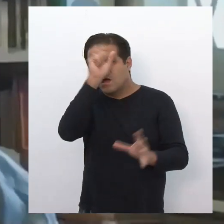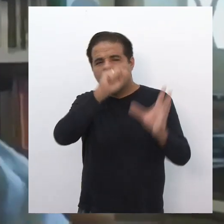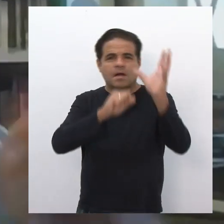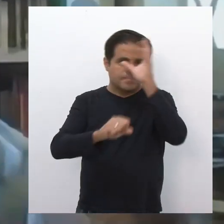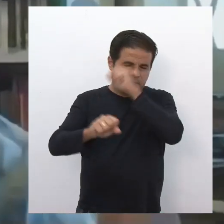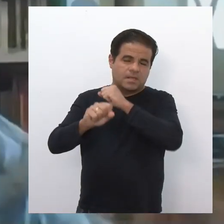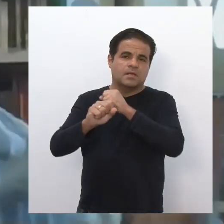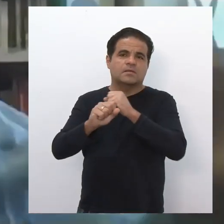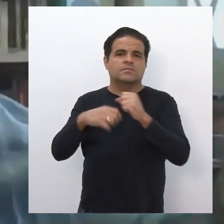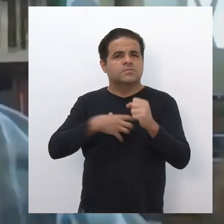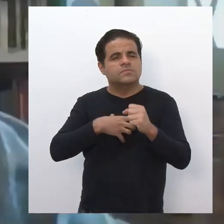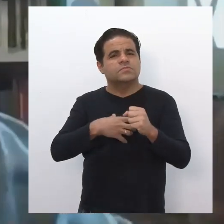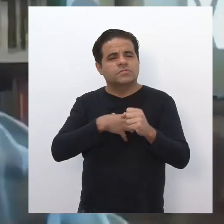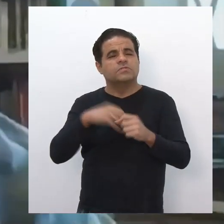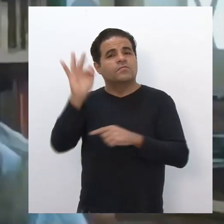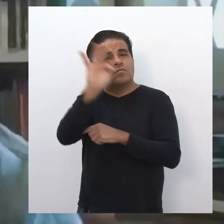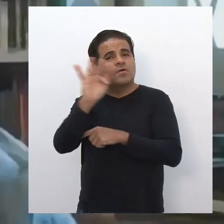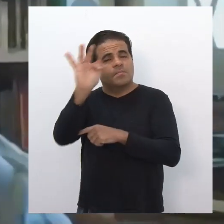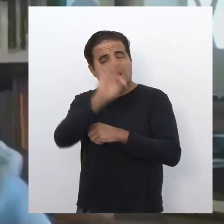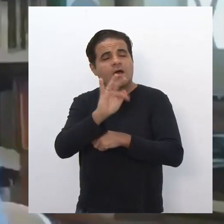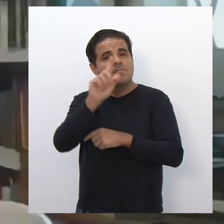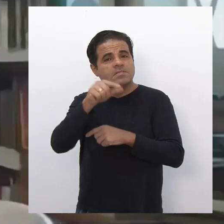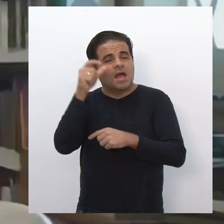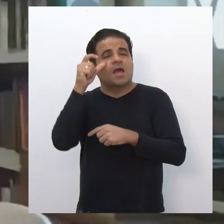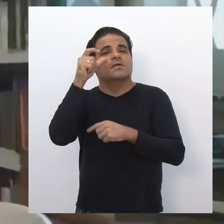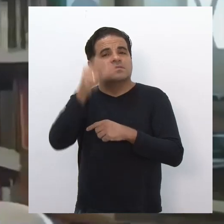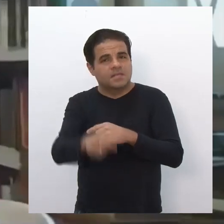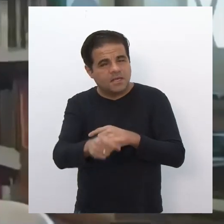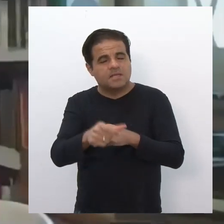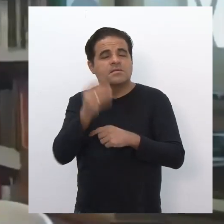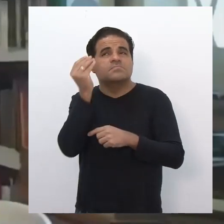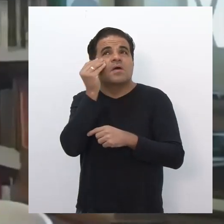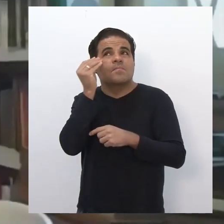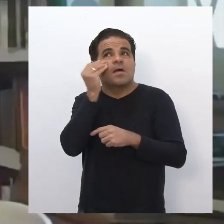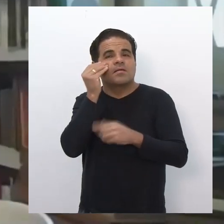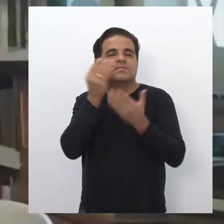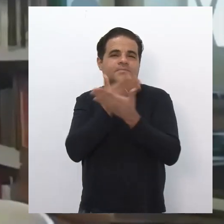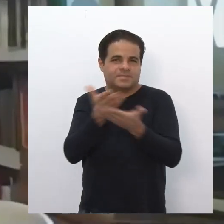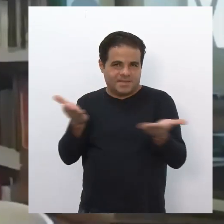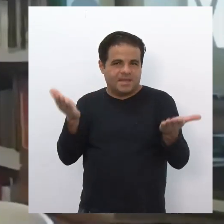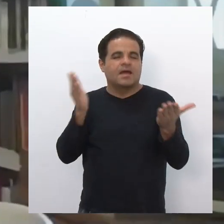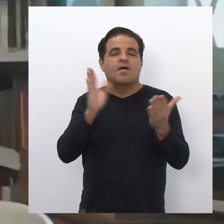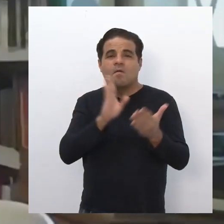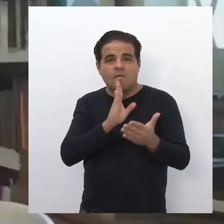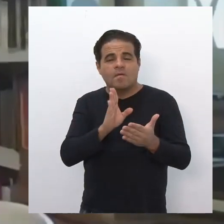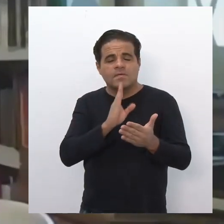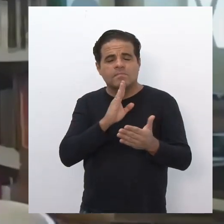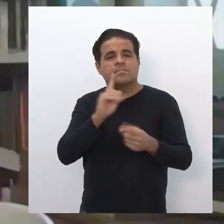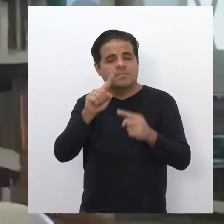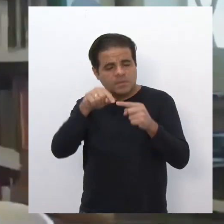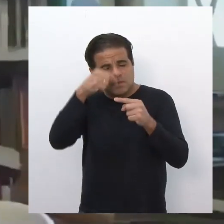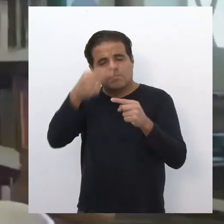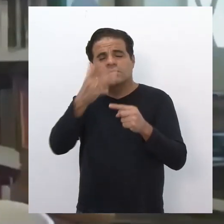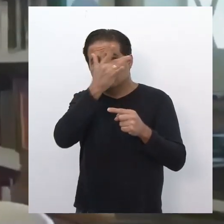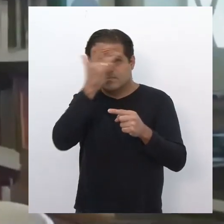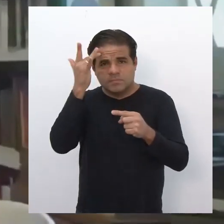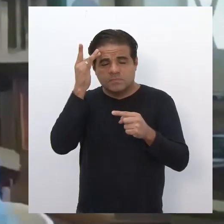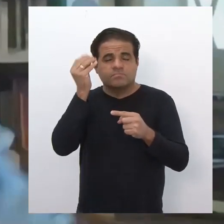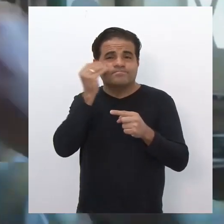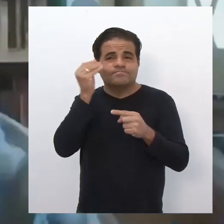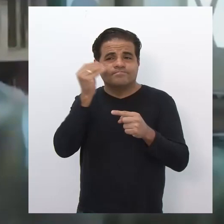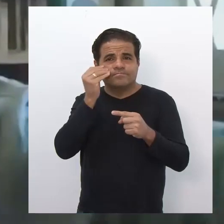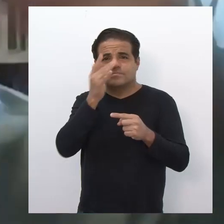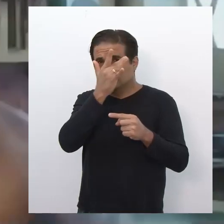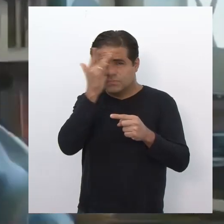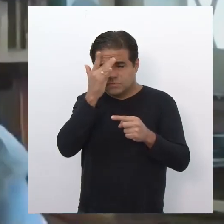aprender no sentido formal, mas interessa experimentar, né? Porque depois a pessoa experimentando, tomando gosto,